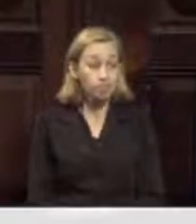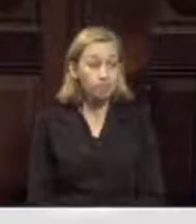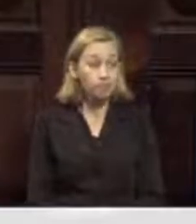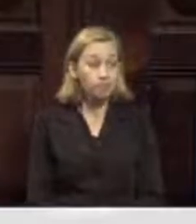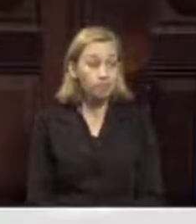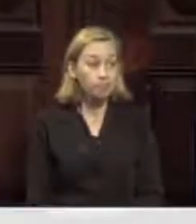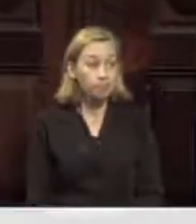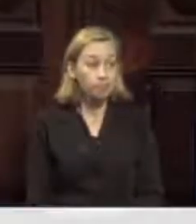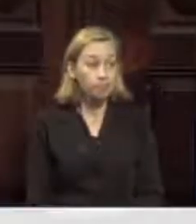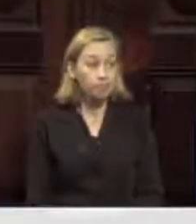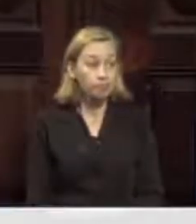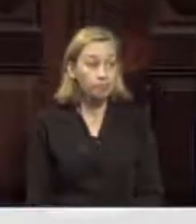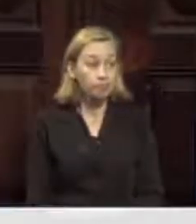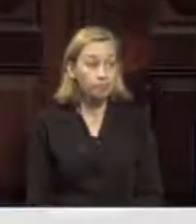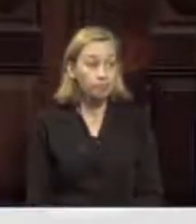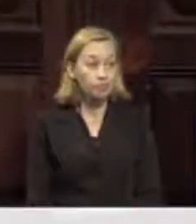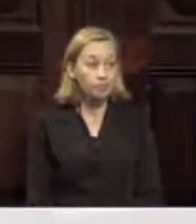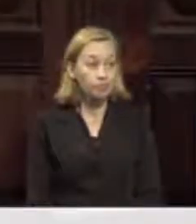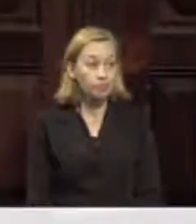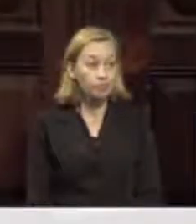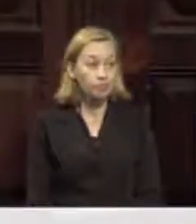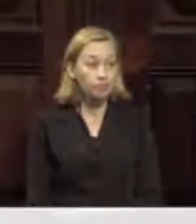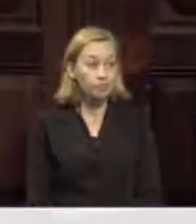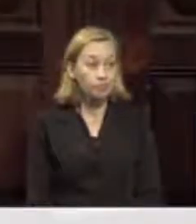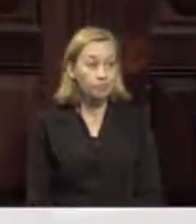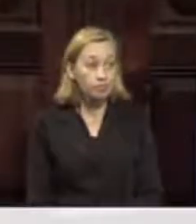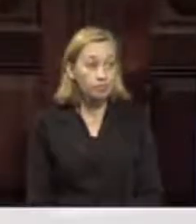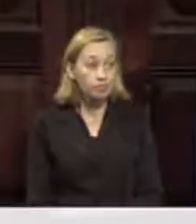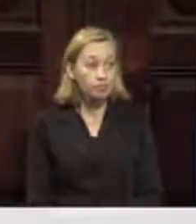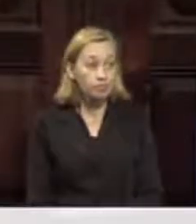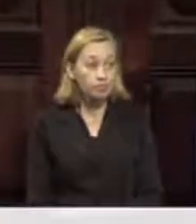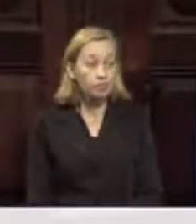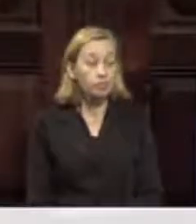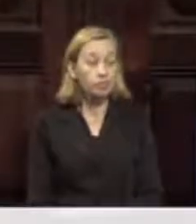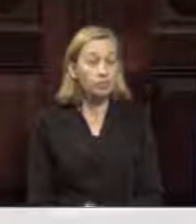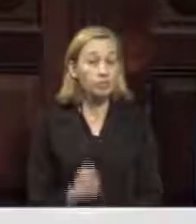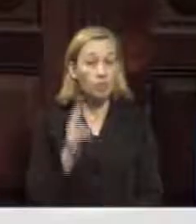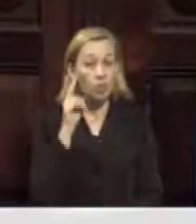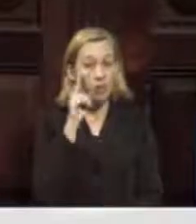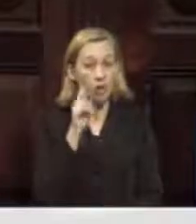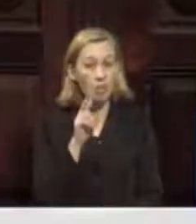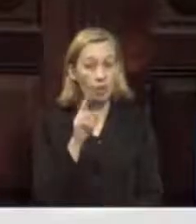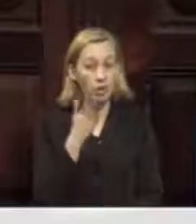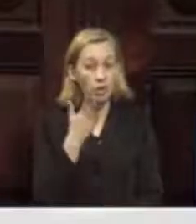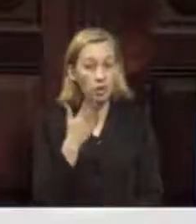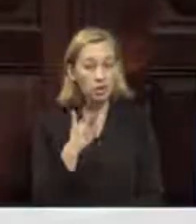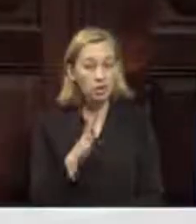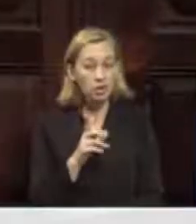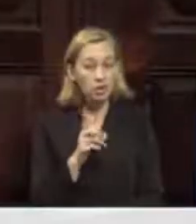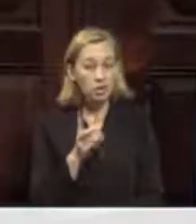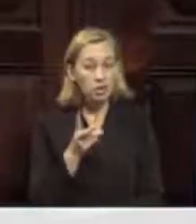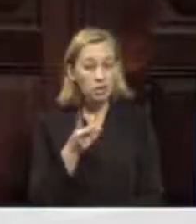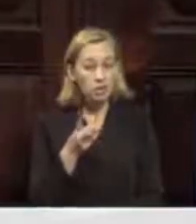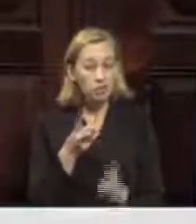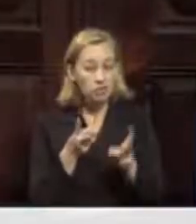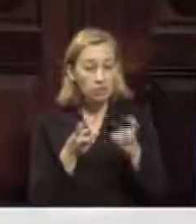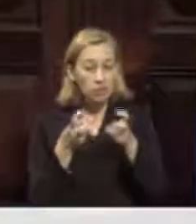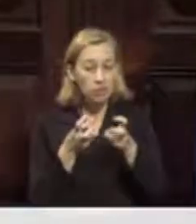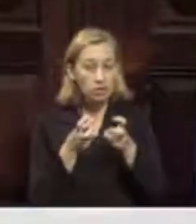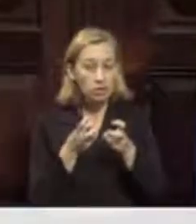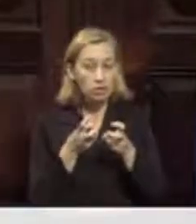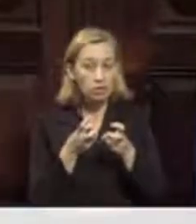mais zeloso em relação a funções que são indicadas e, no caso